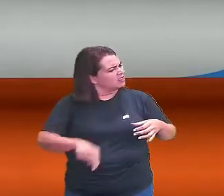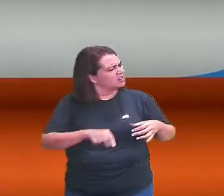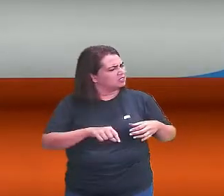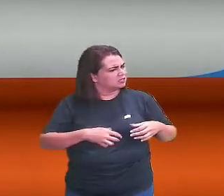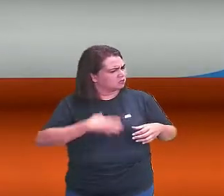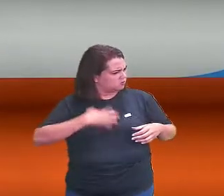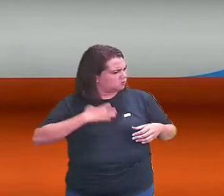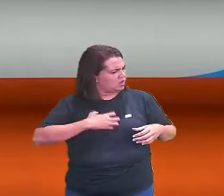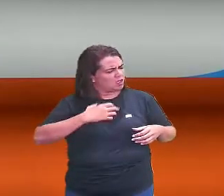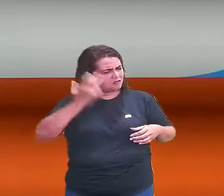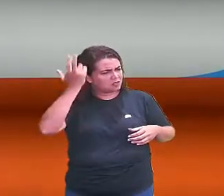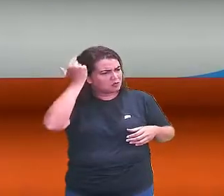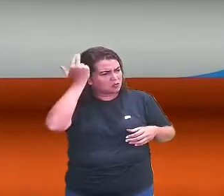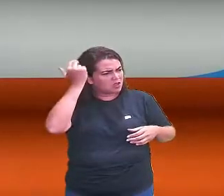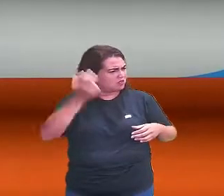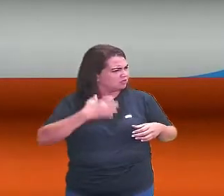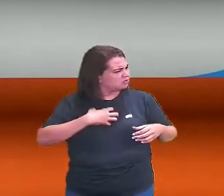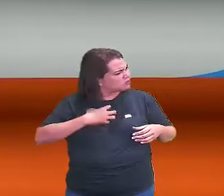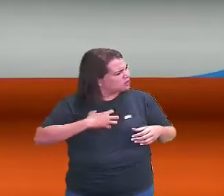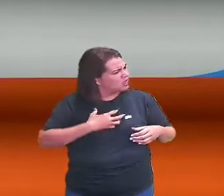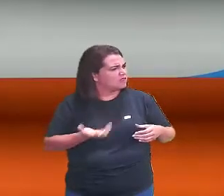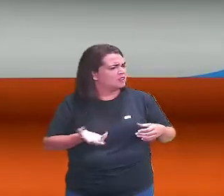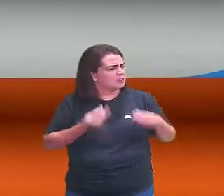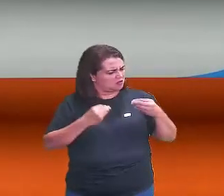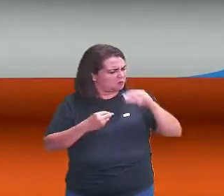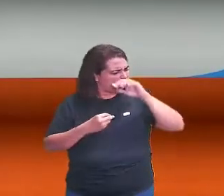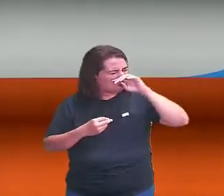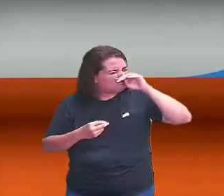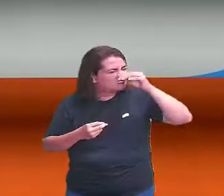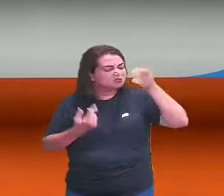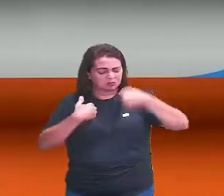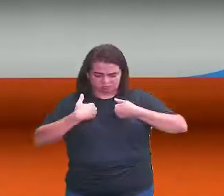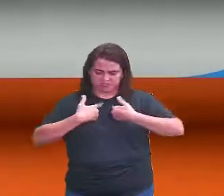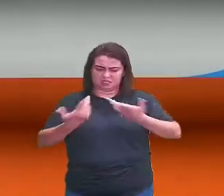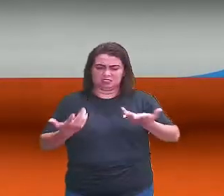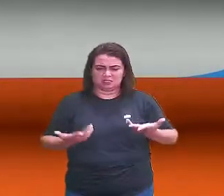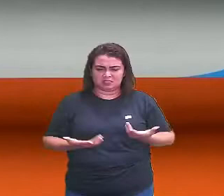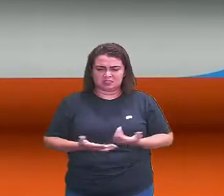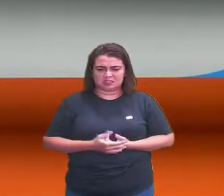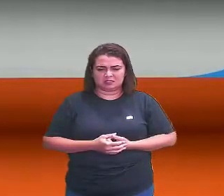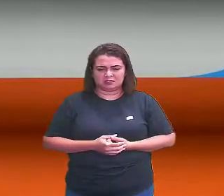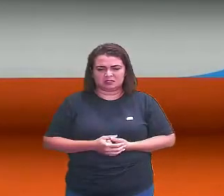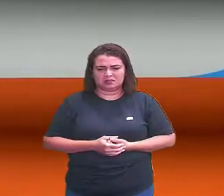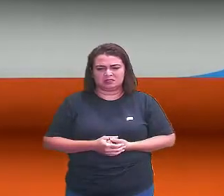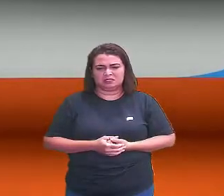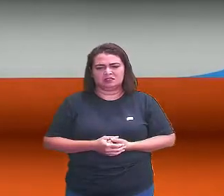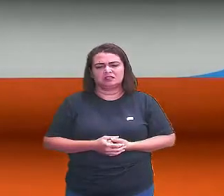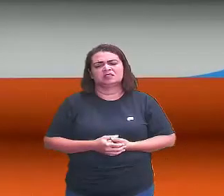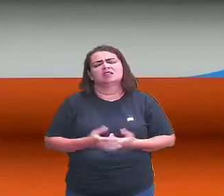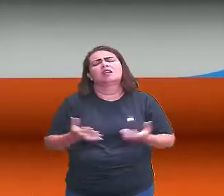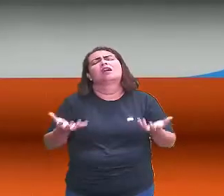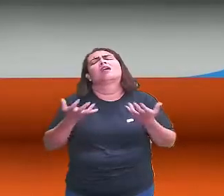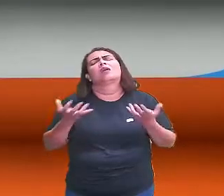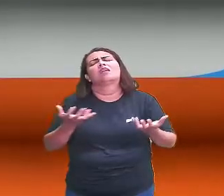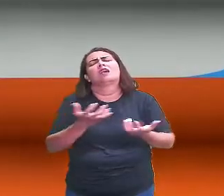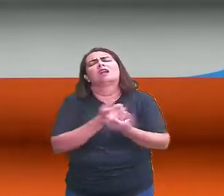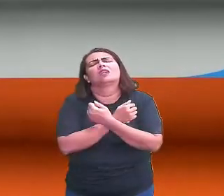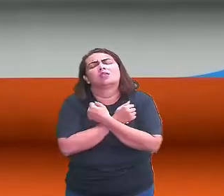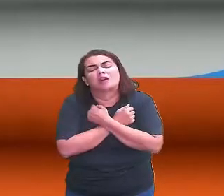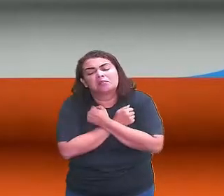ficou arretado com ele. Limpou o nariz nele. Poxa vida. Mas eu quero um